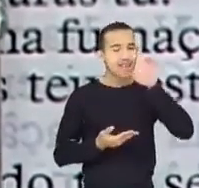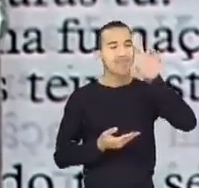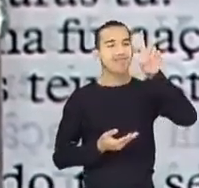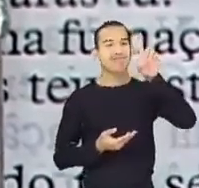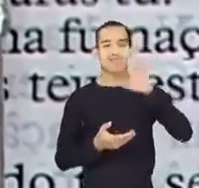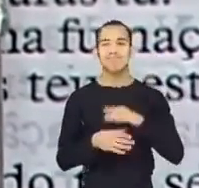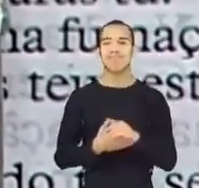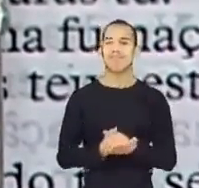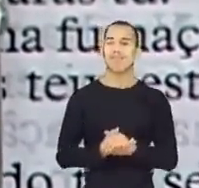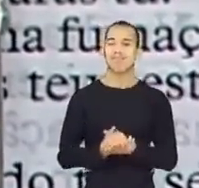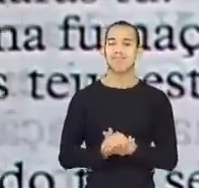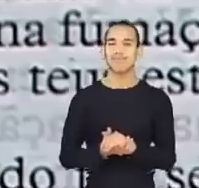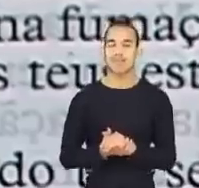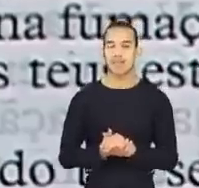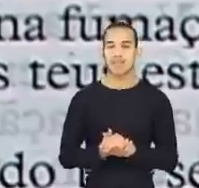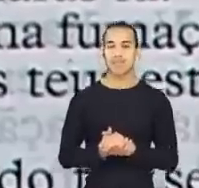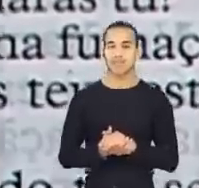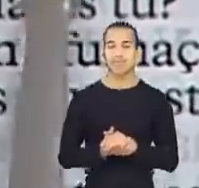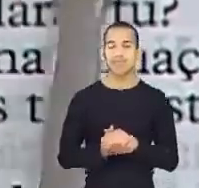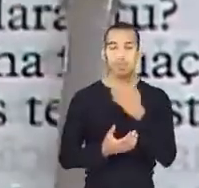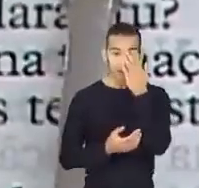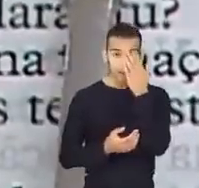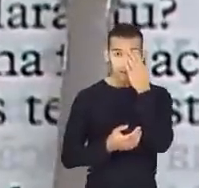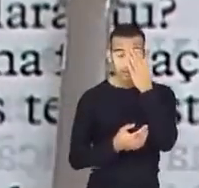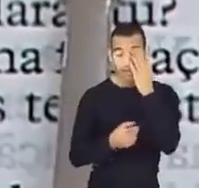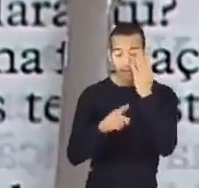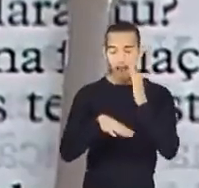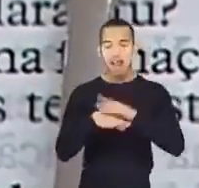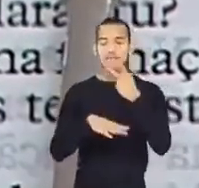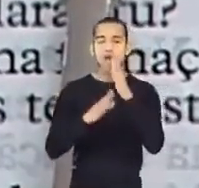Ele disse para Deus em oração: ó, desfaleceu a minha alma